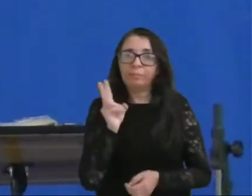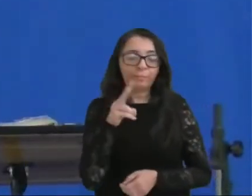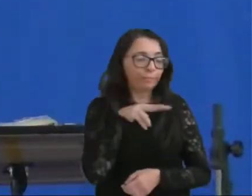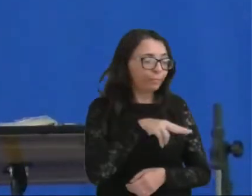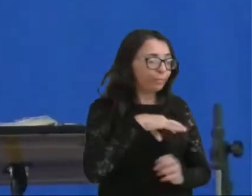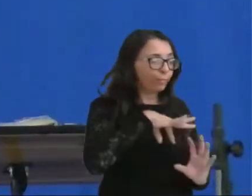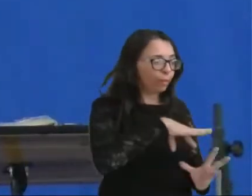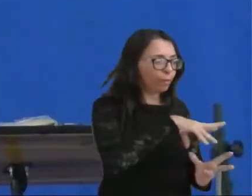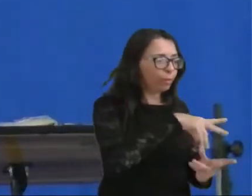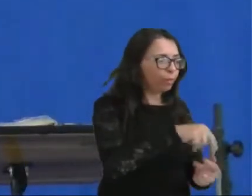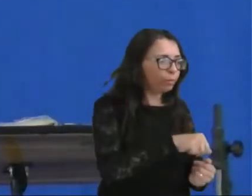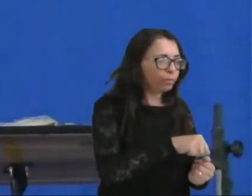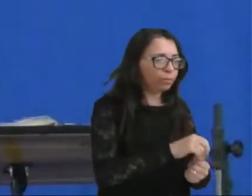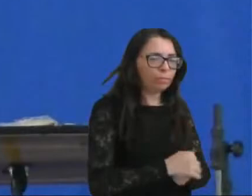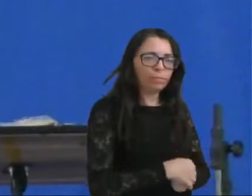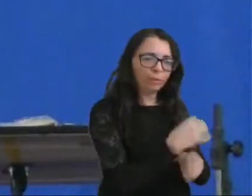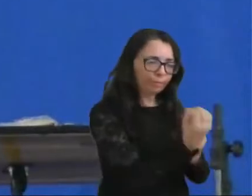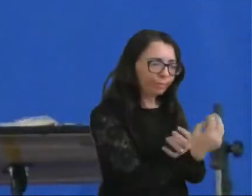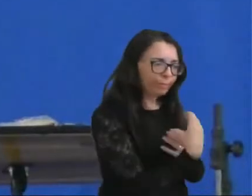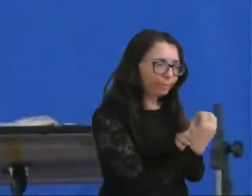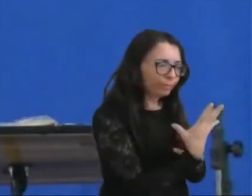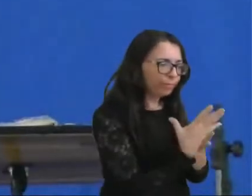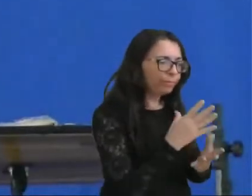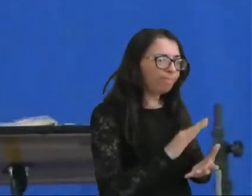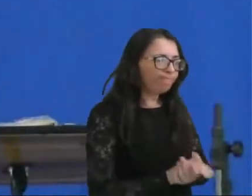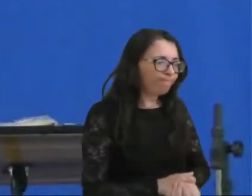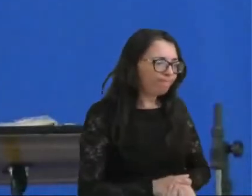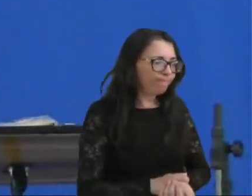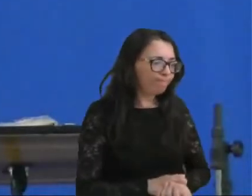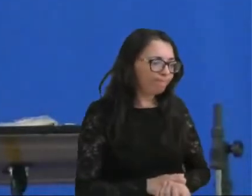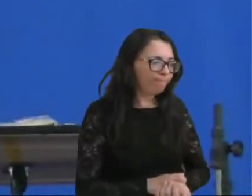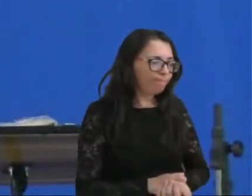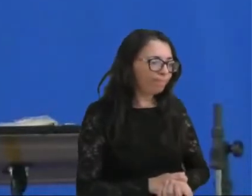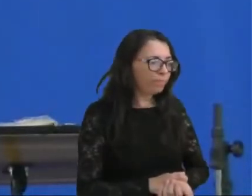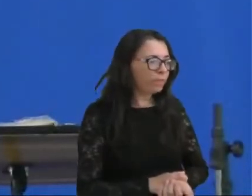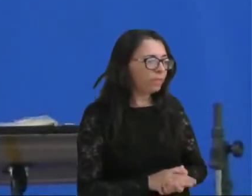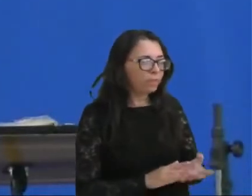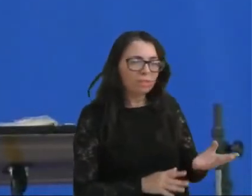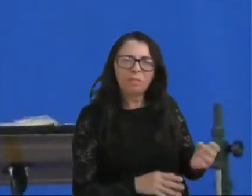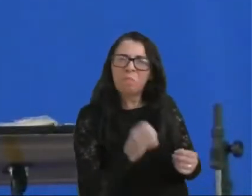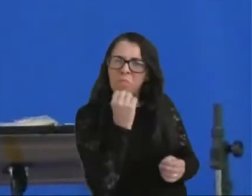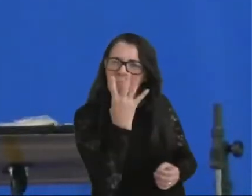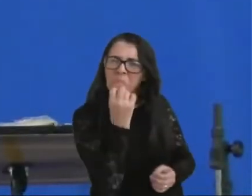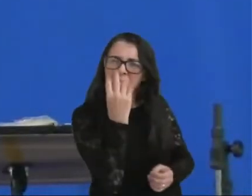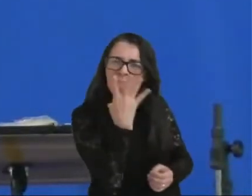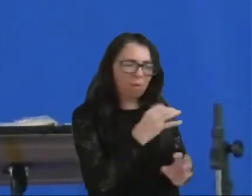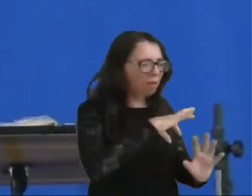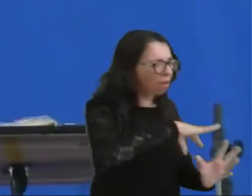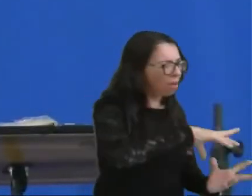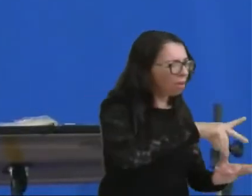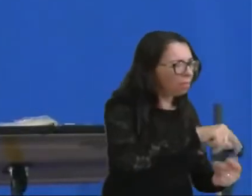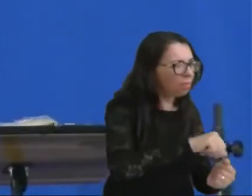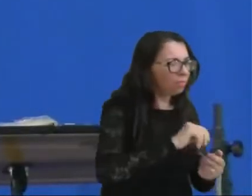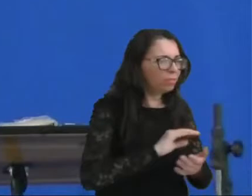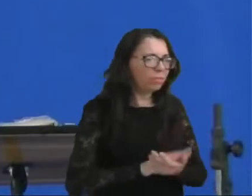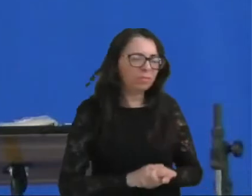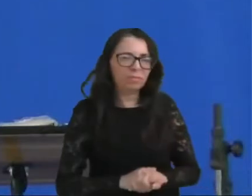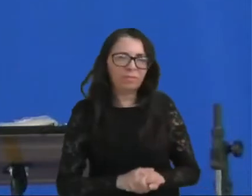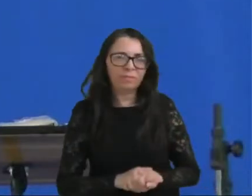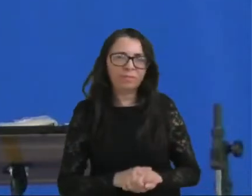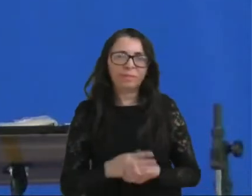somente isso, eles também ensinavam que o sexo fora do casamento e antes do casamento não era